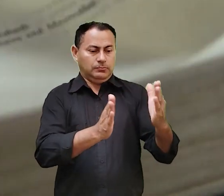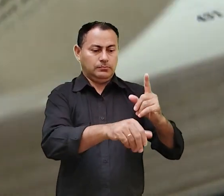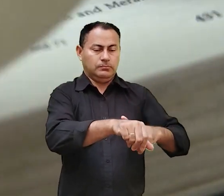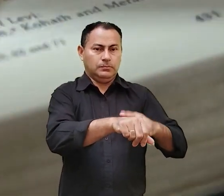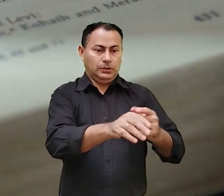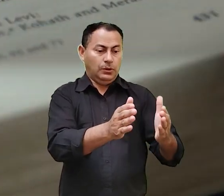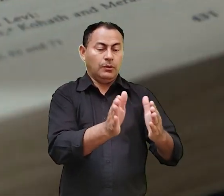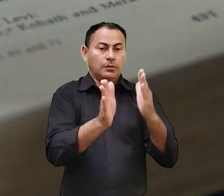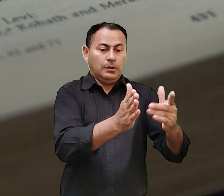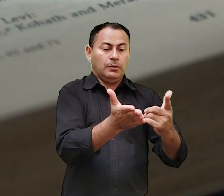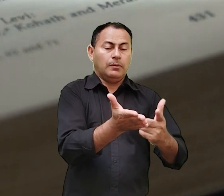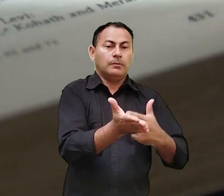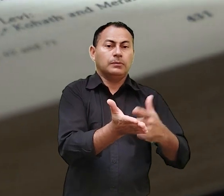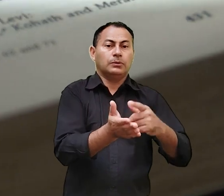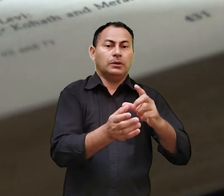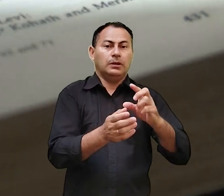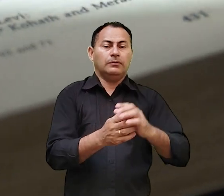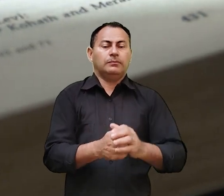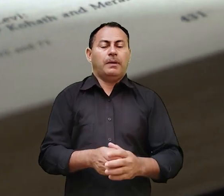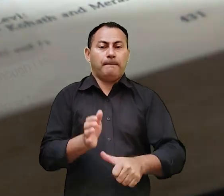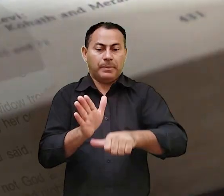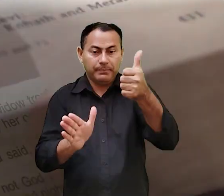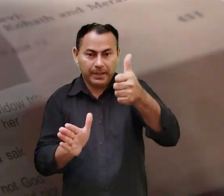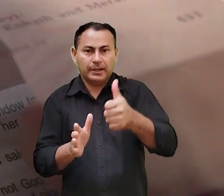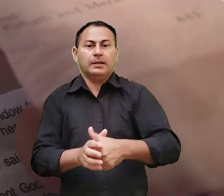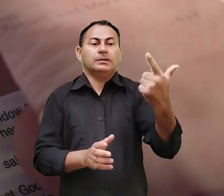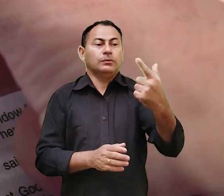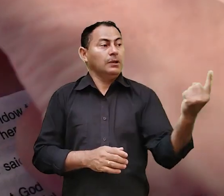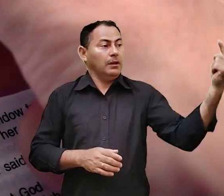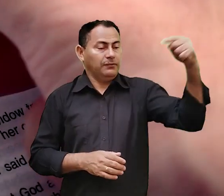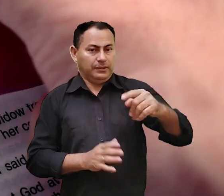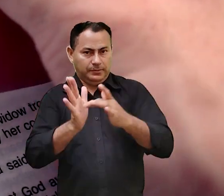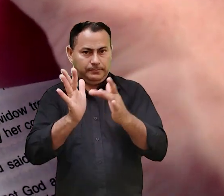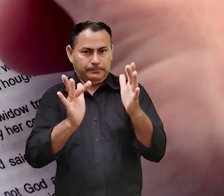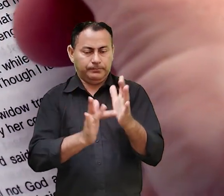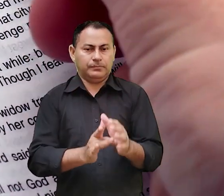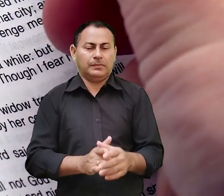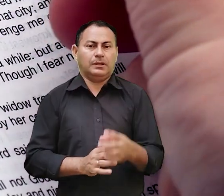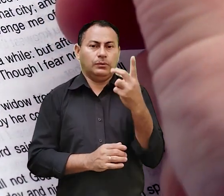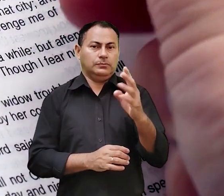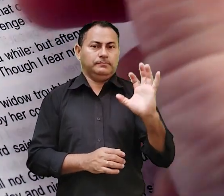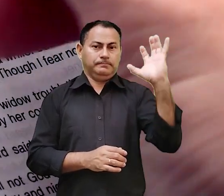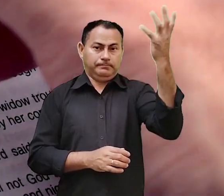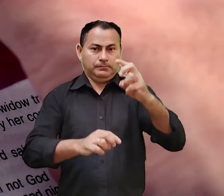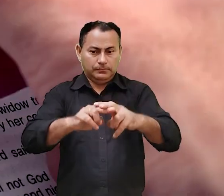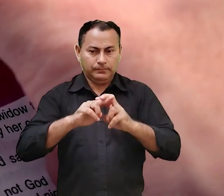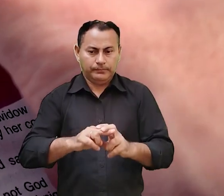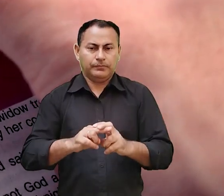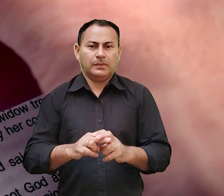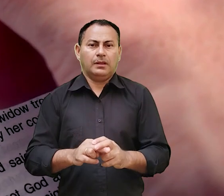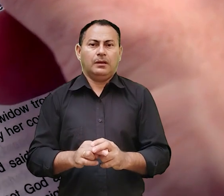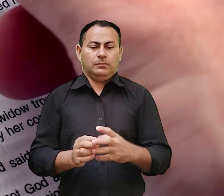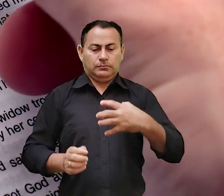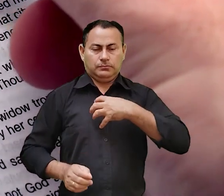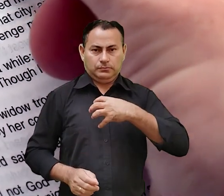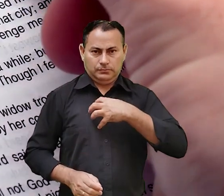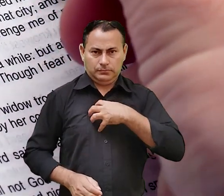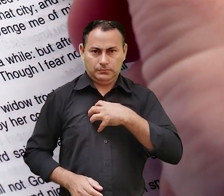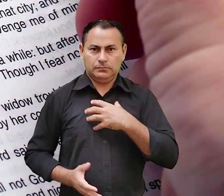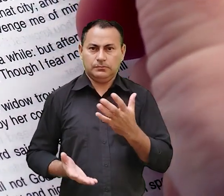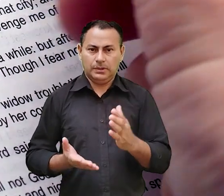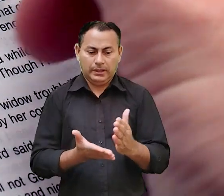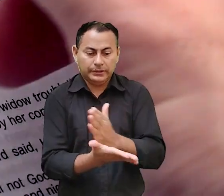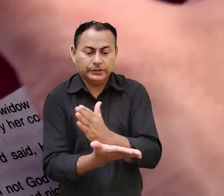de Isaías focaliza a primeira e a segunda vinda de Jesus, os dois adventos de Jesus. Portanto, essas são as